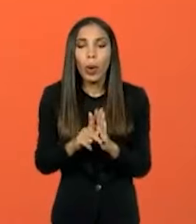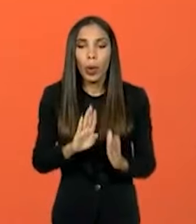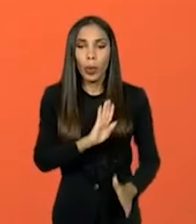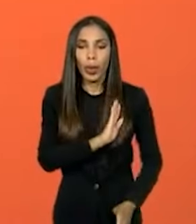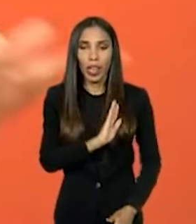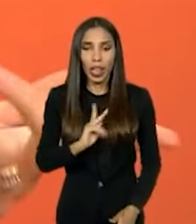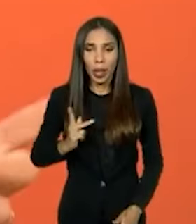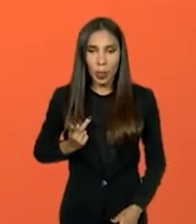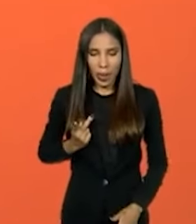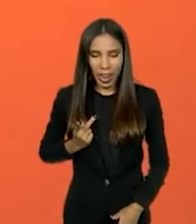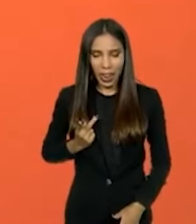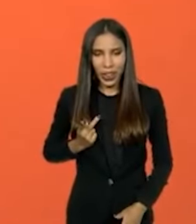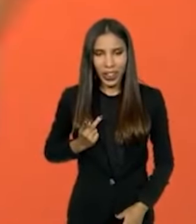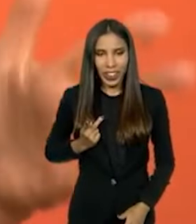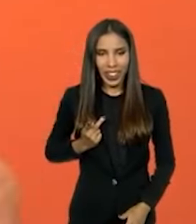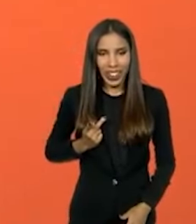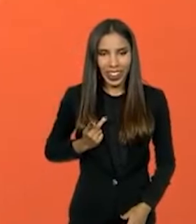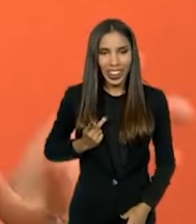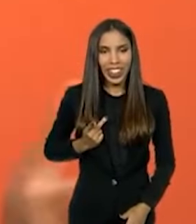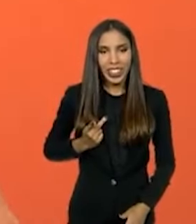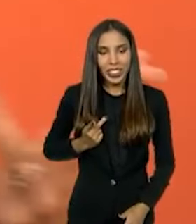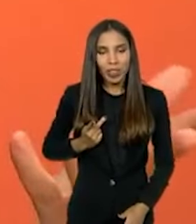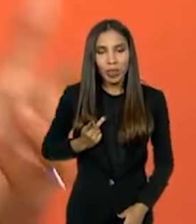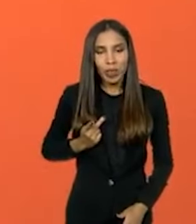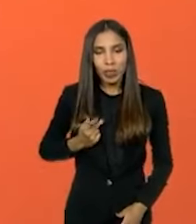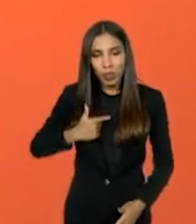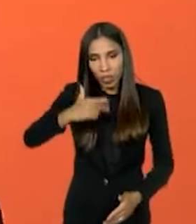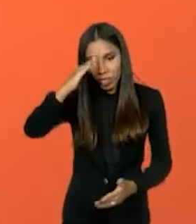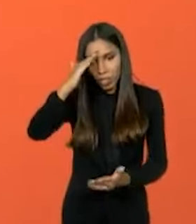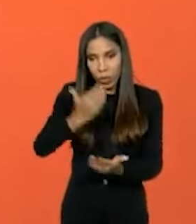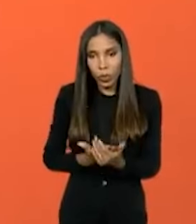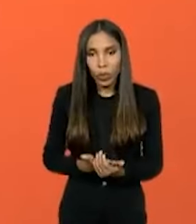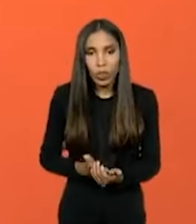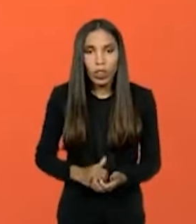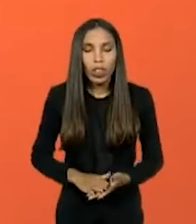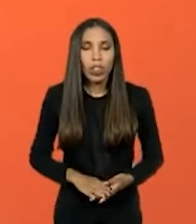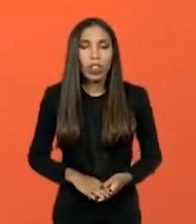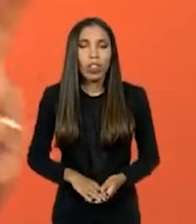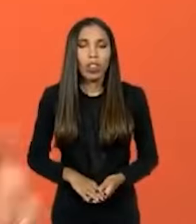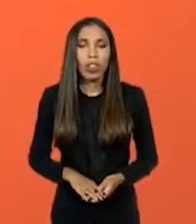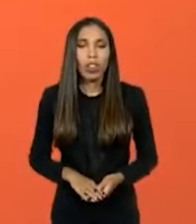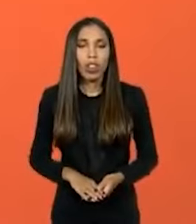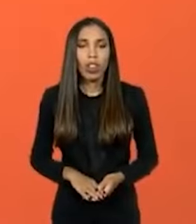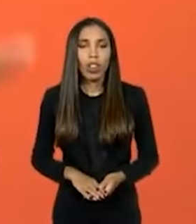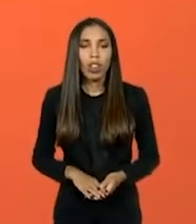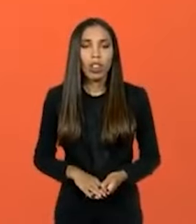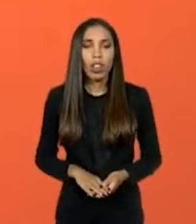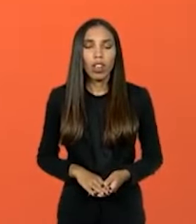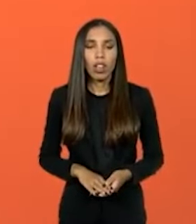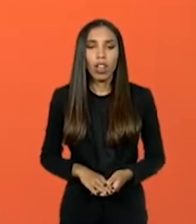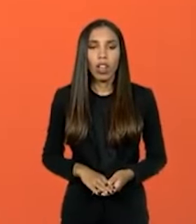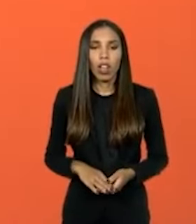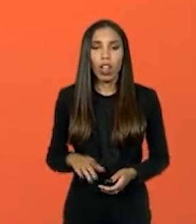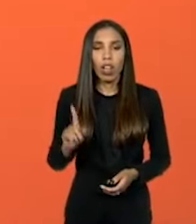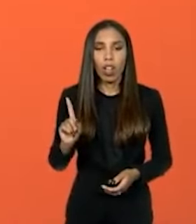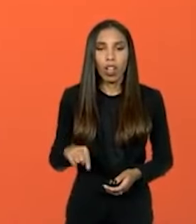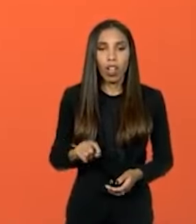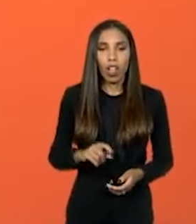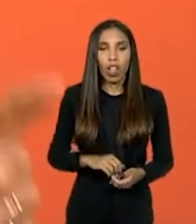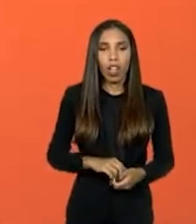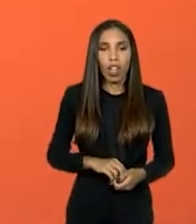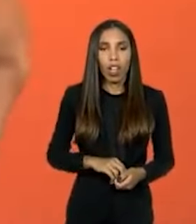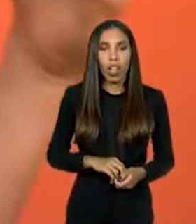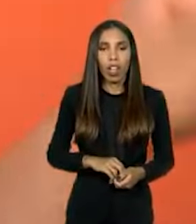ali tinha uma tinha coisas que eu creio e e ali ficava em em